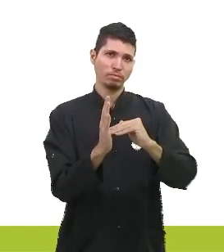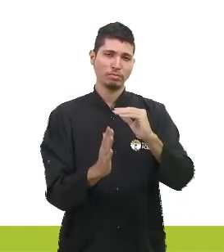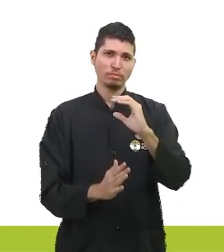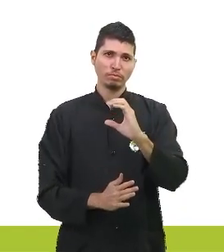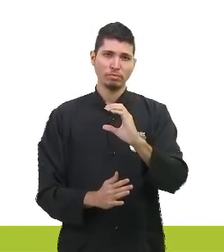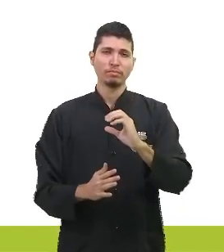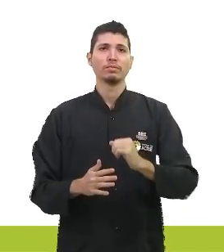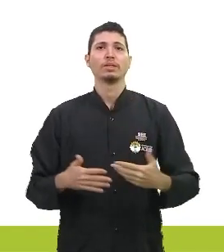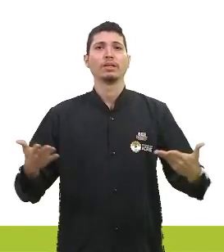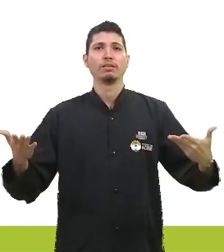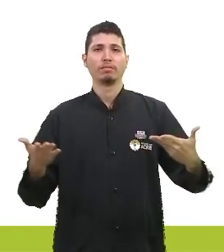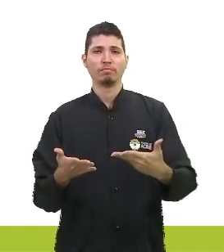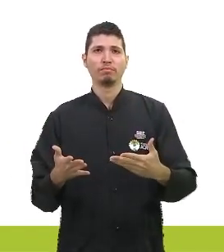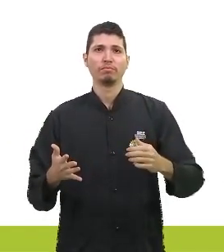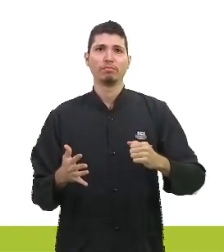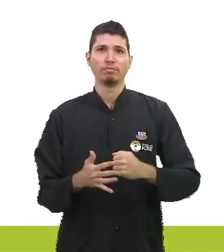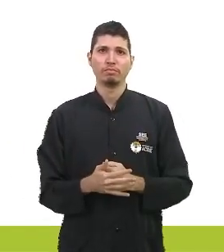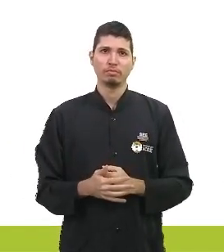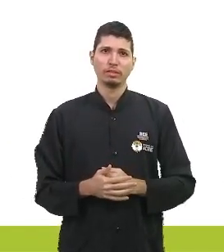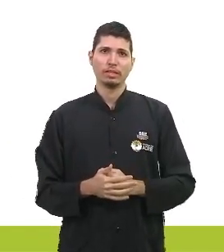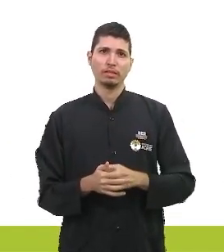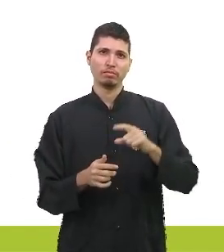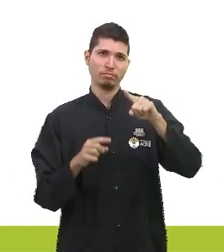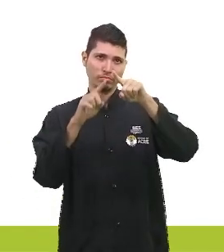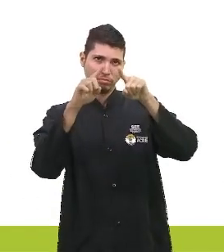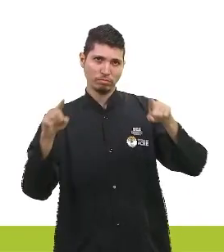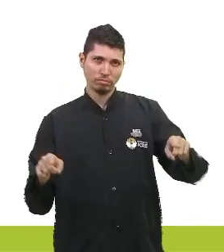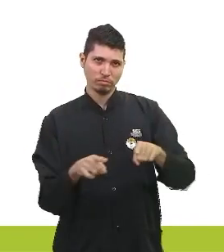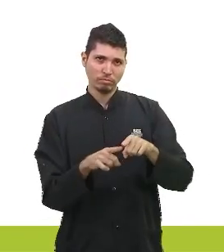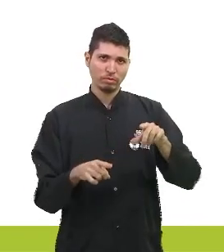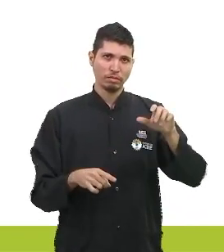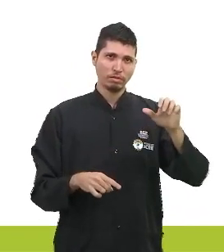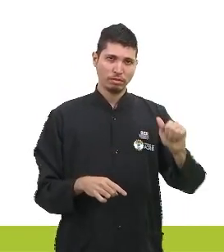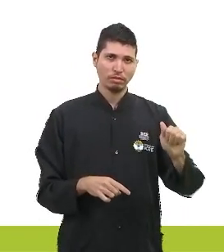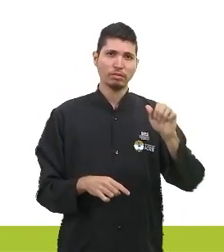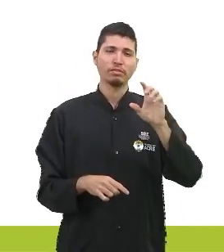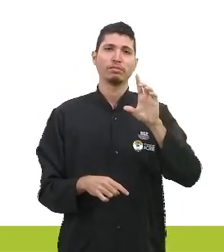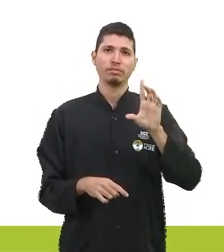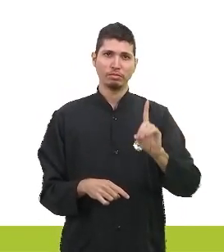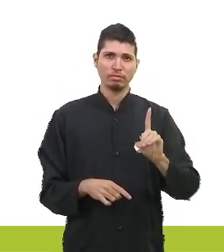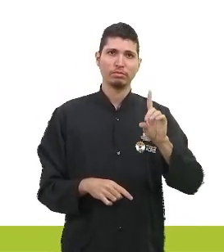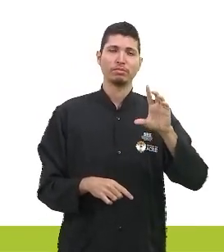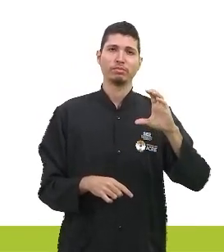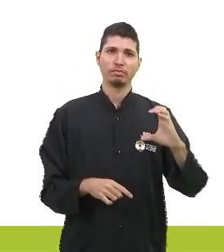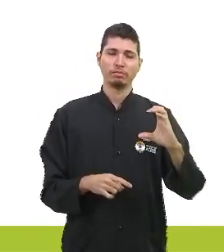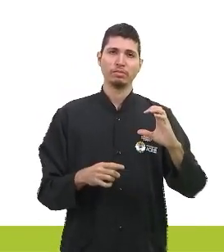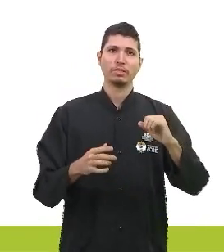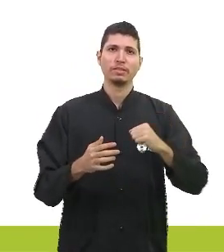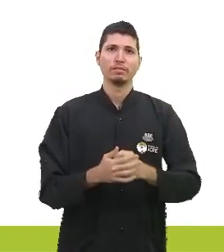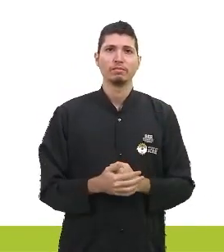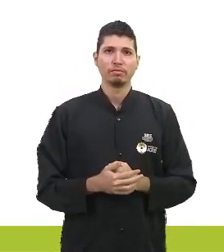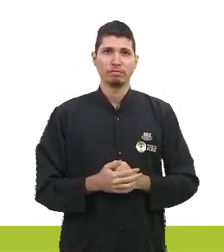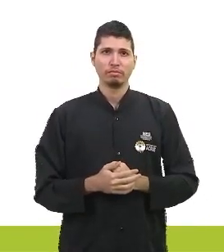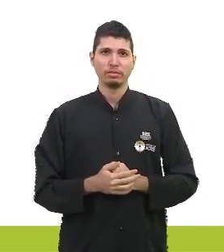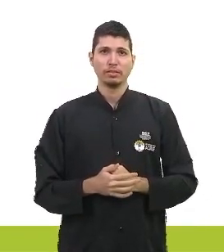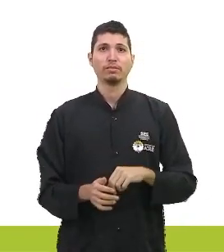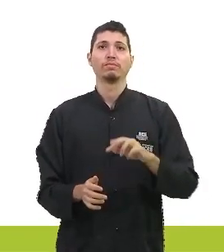olhe agora para o triângulo ADC. Olhando para esse triângulo, você pode dizer que o